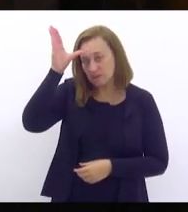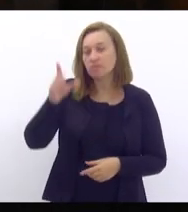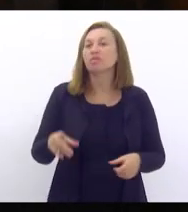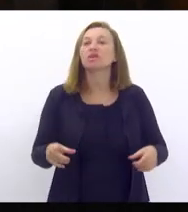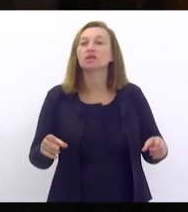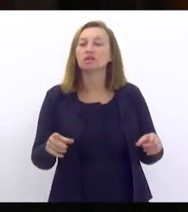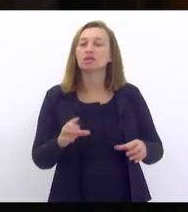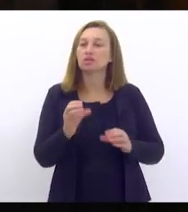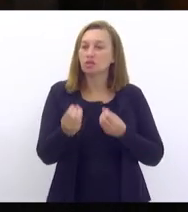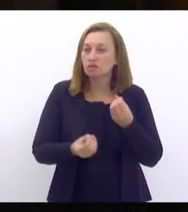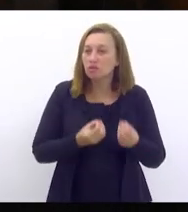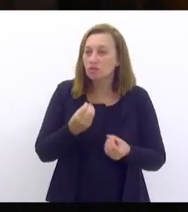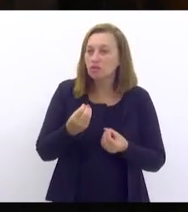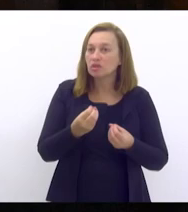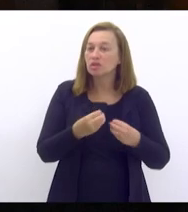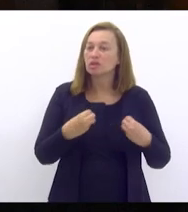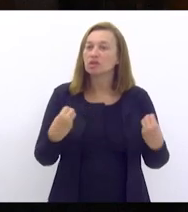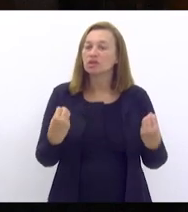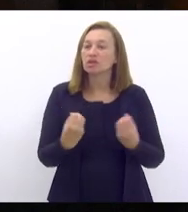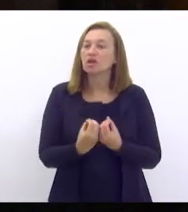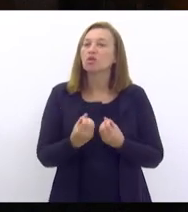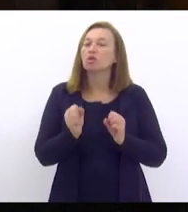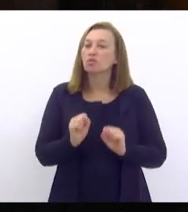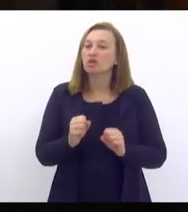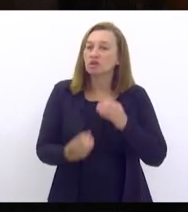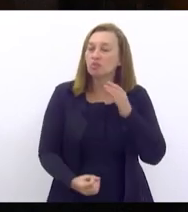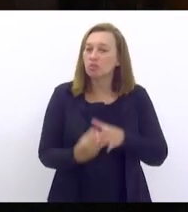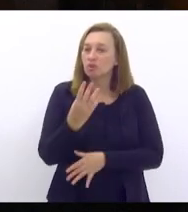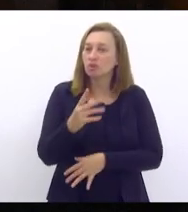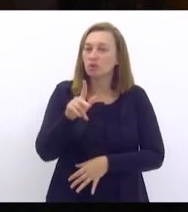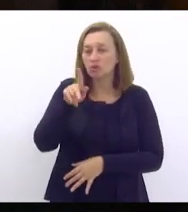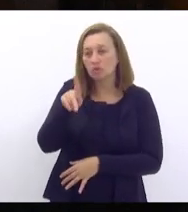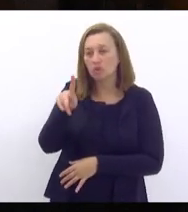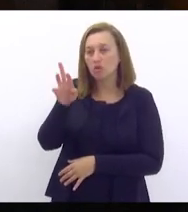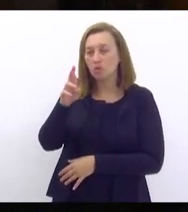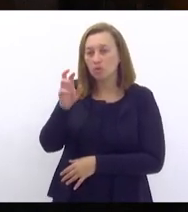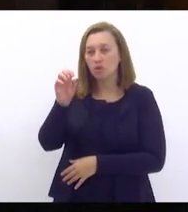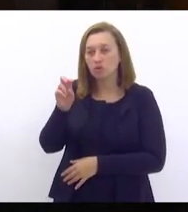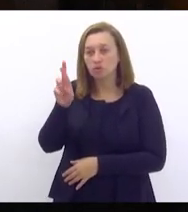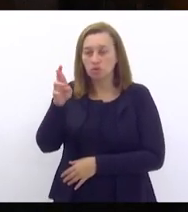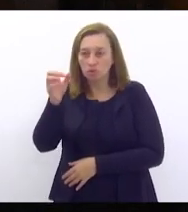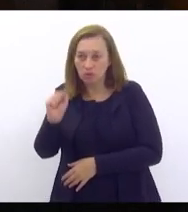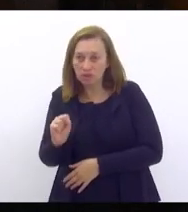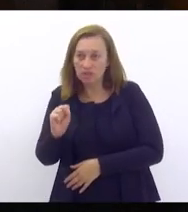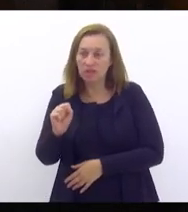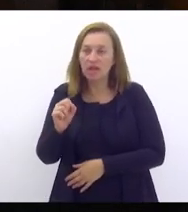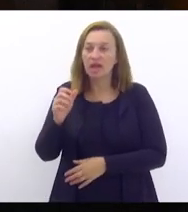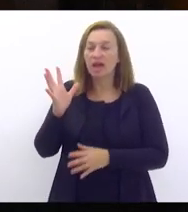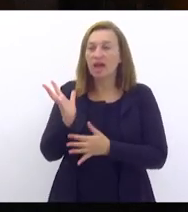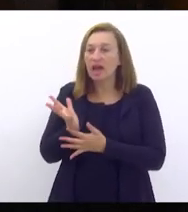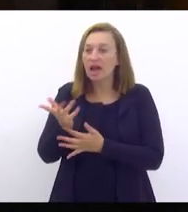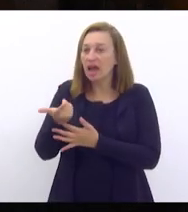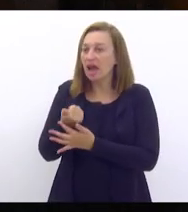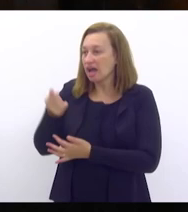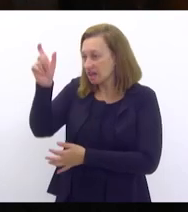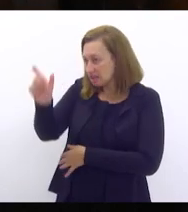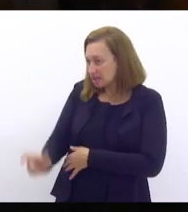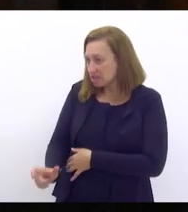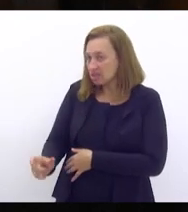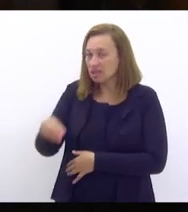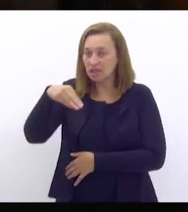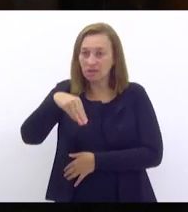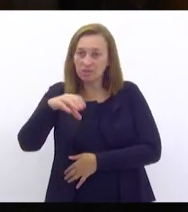essas oficinas possam ser ministradas por produtores, artistas, MCs. Vocês que nos ouvem agora na